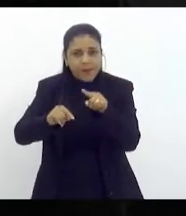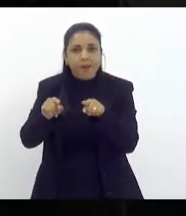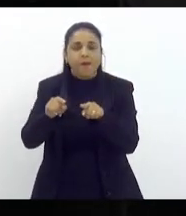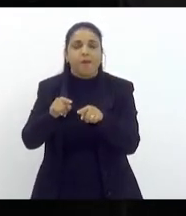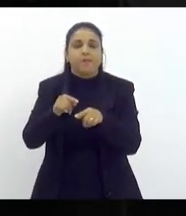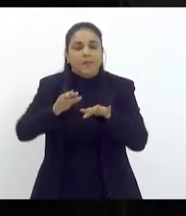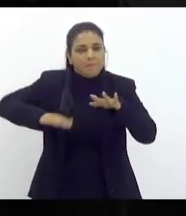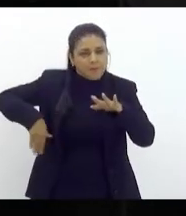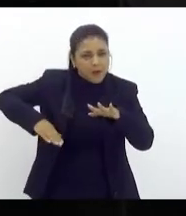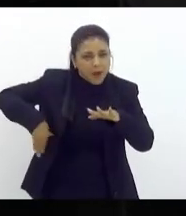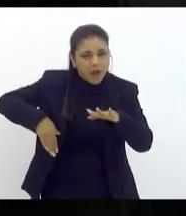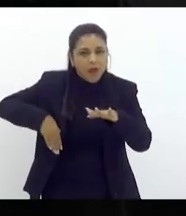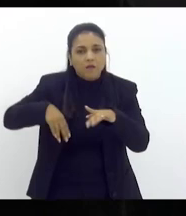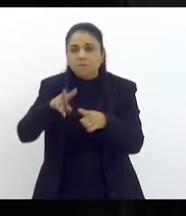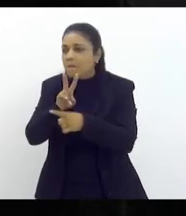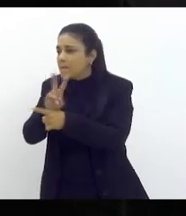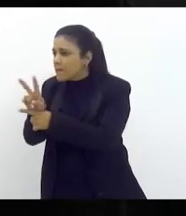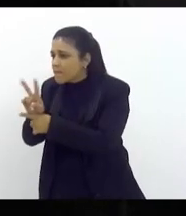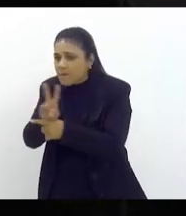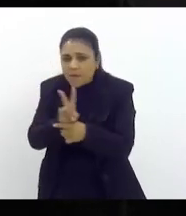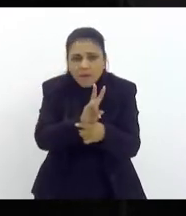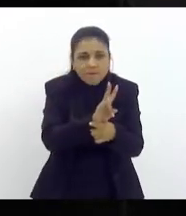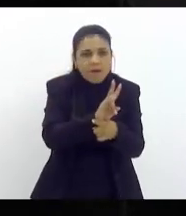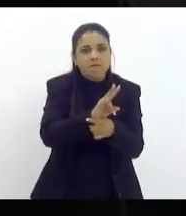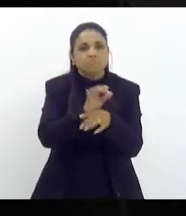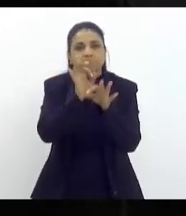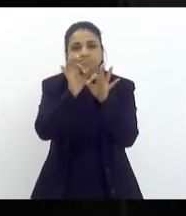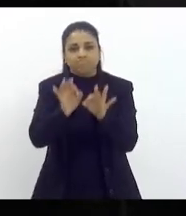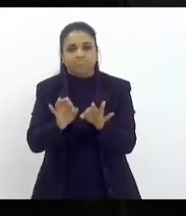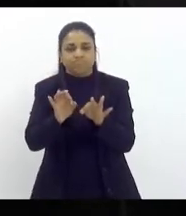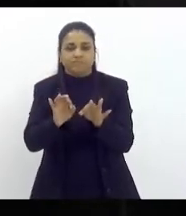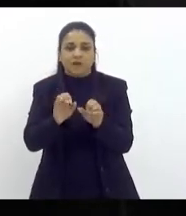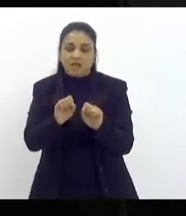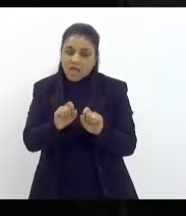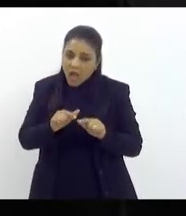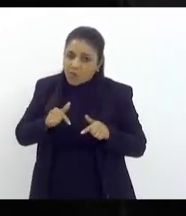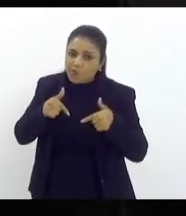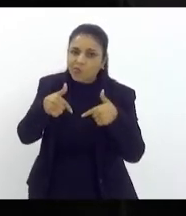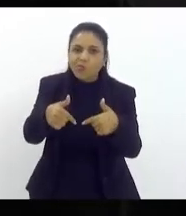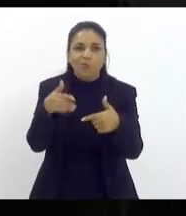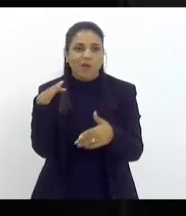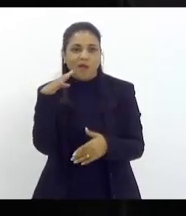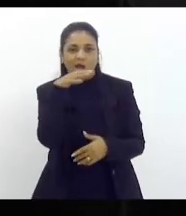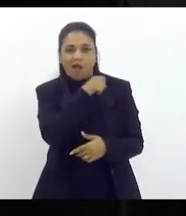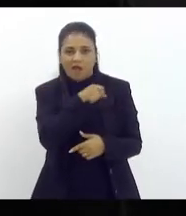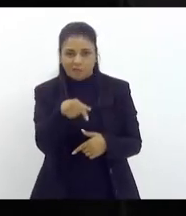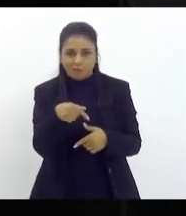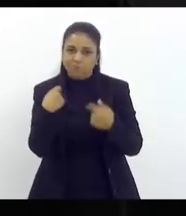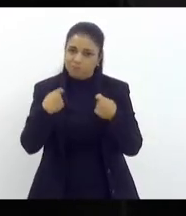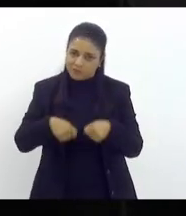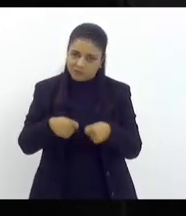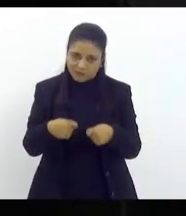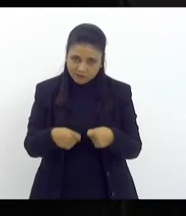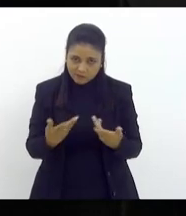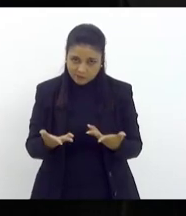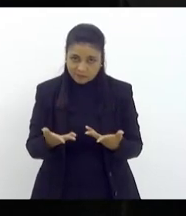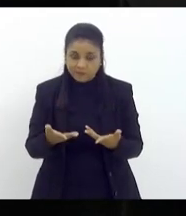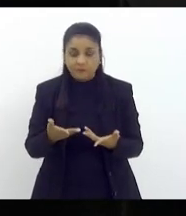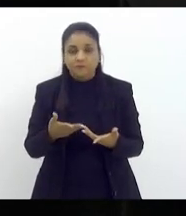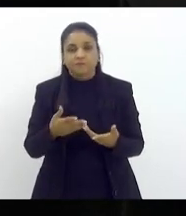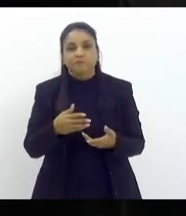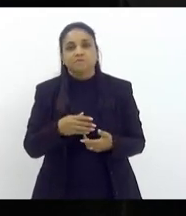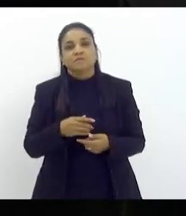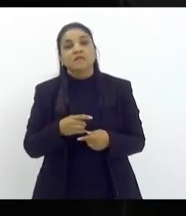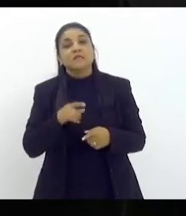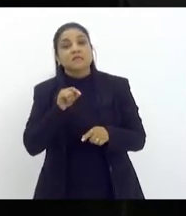que possam patrulhar de uma maneira eficiente e atuar rapidamente caso tenha necessidade E além disso